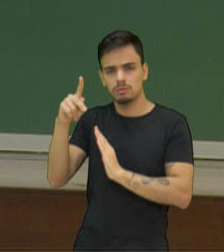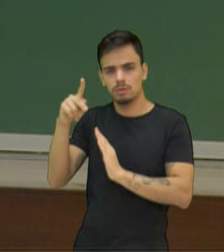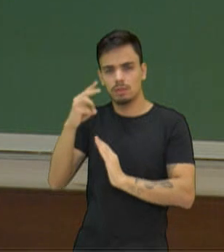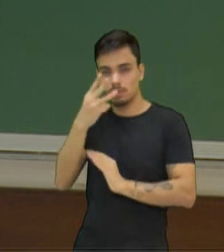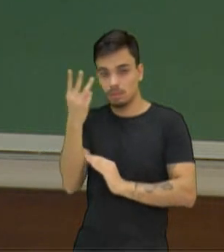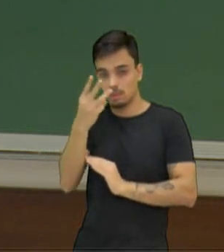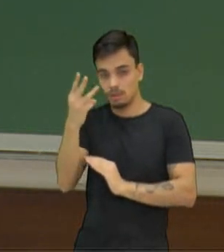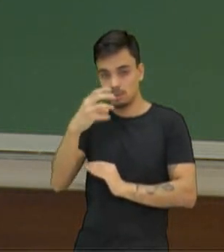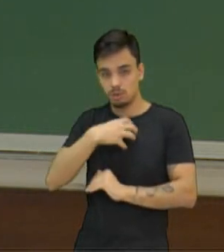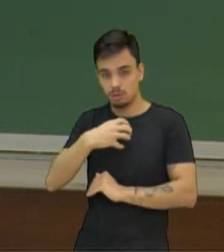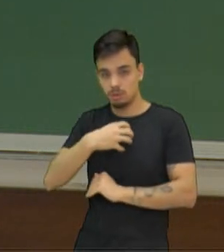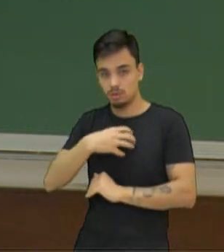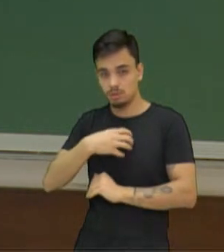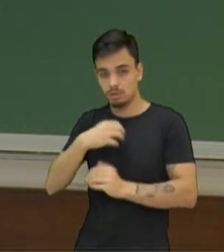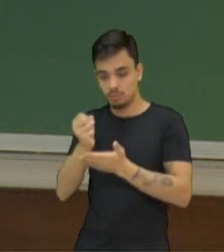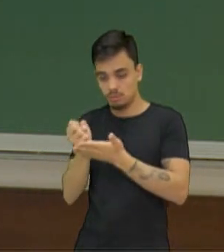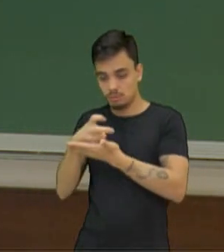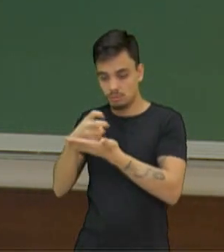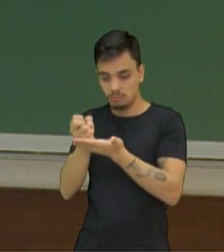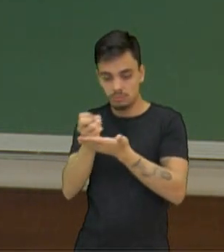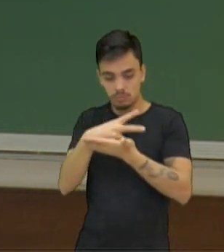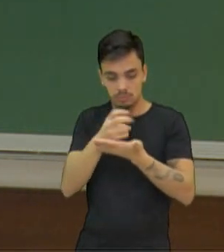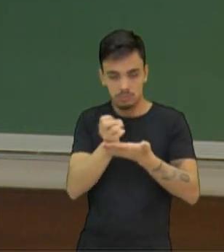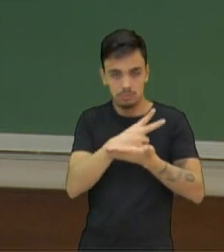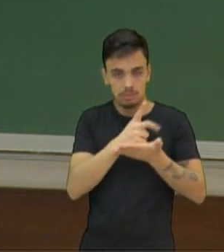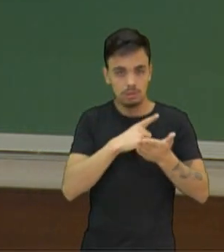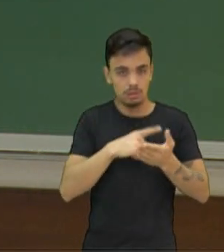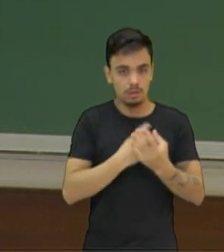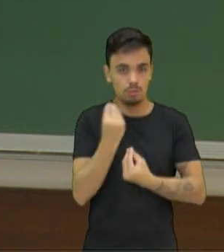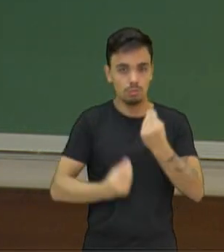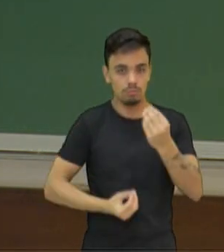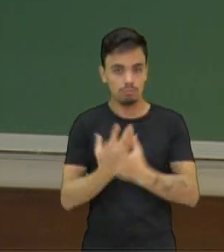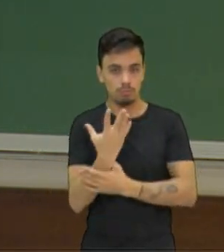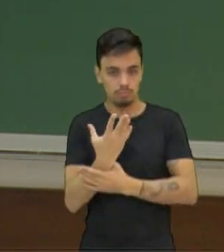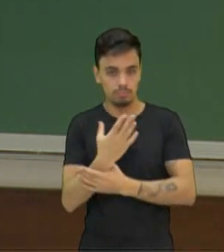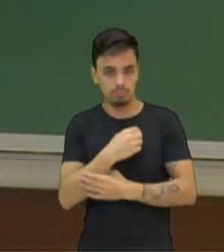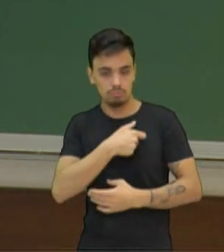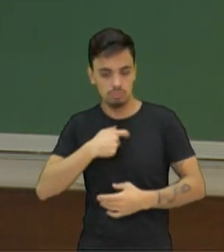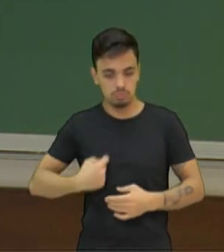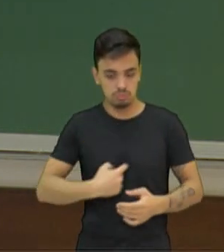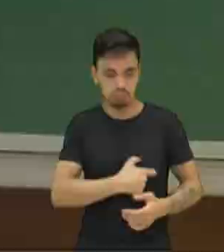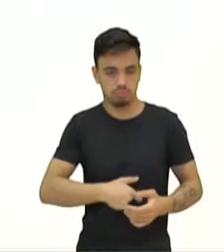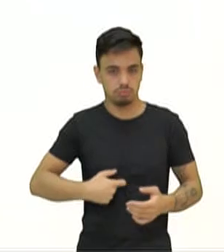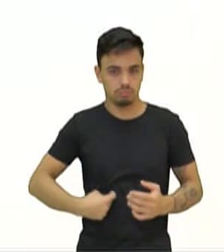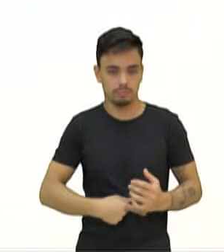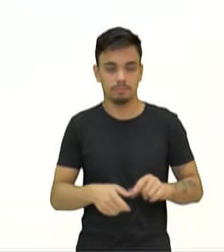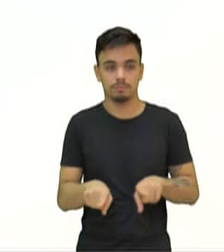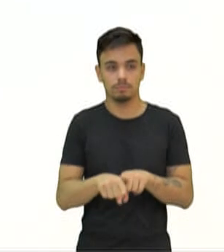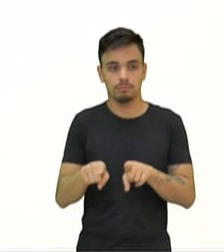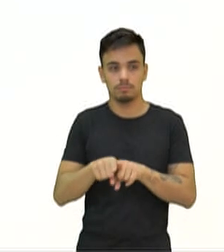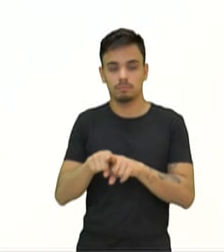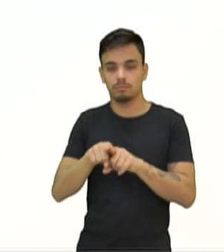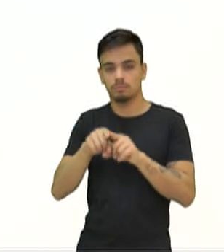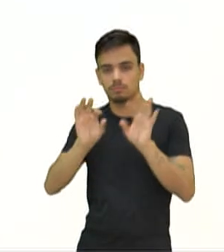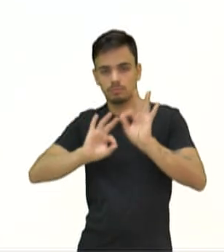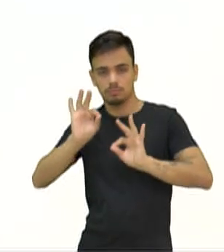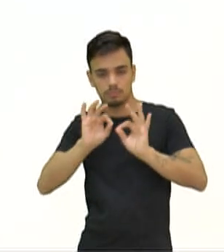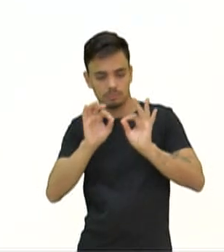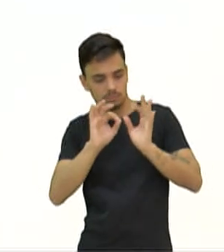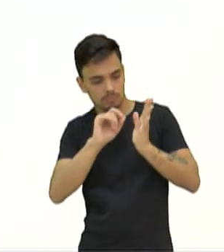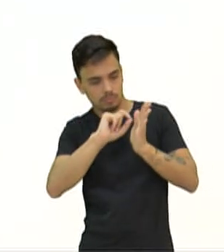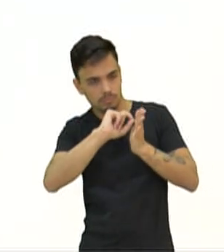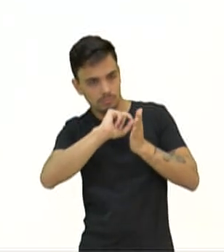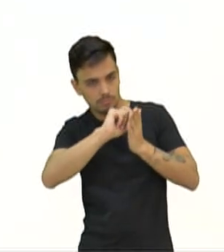folhetos embrionários que vão dar origem aos órgãos. Então, voltando aqui, né, nós temos a neurula, a parte do processo de organogênese, onde